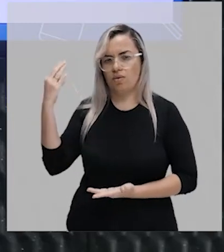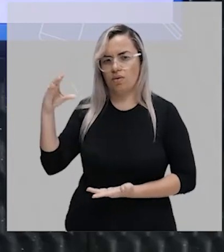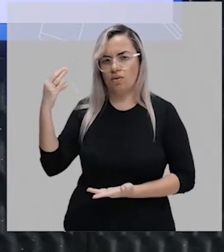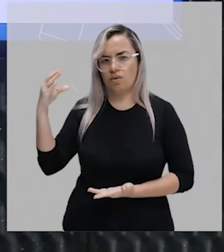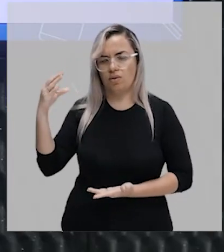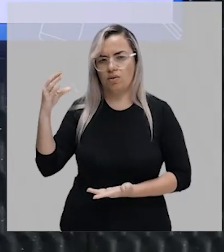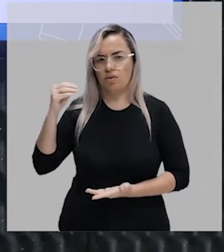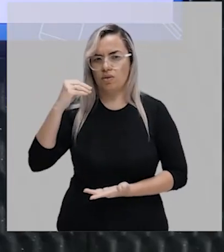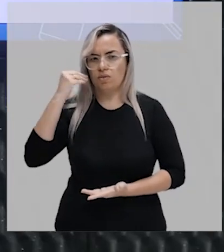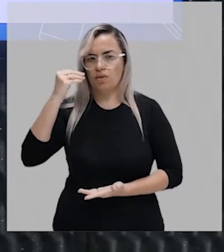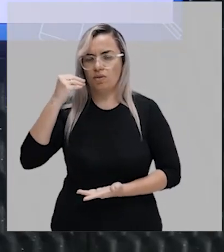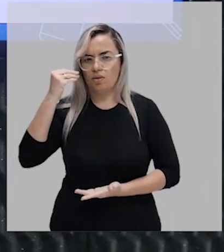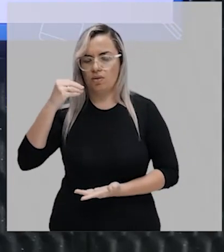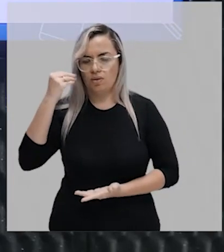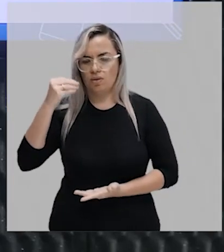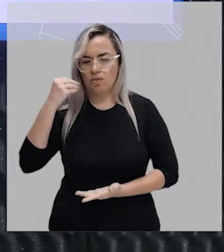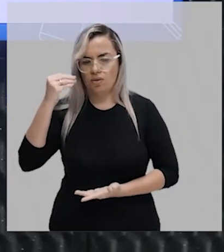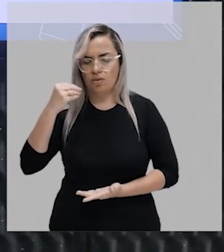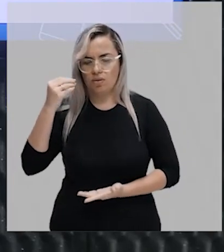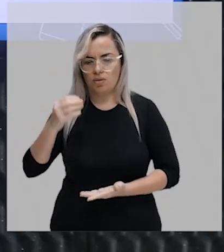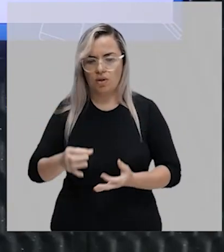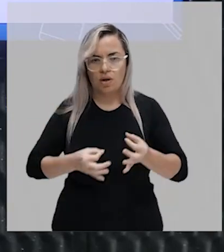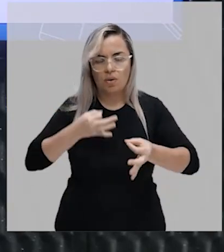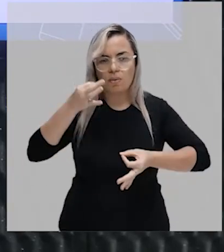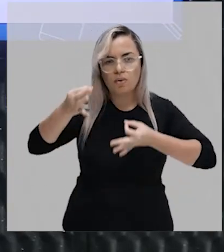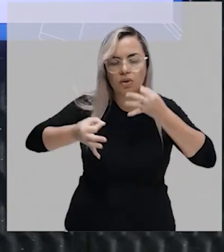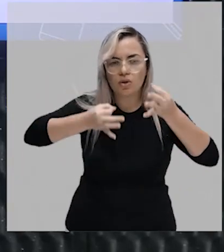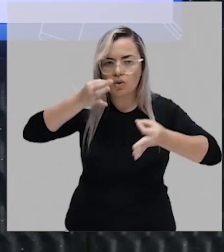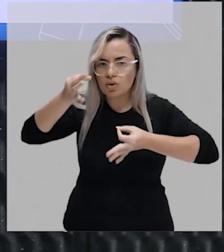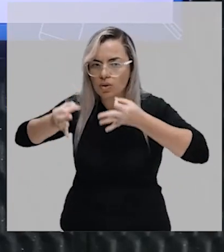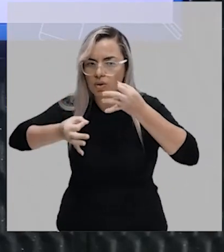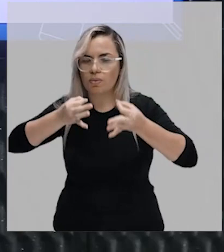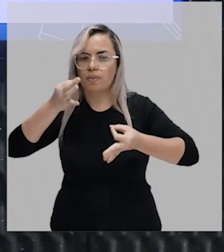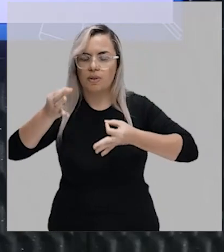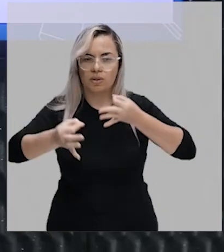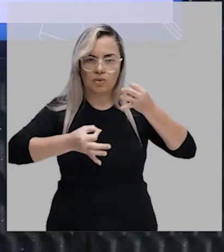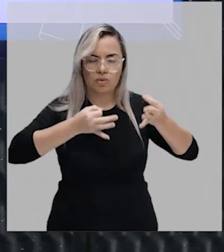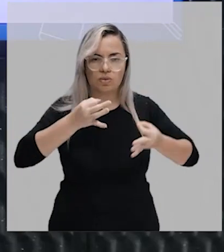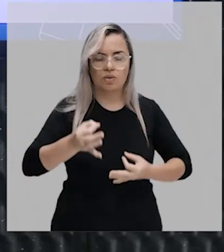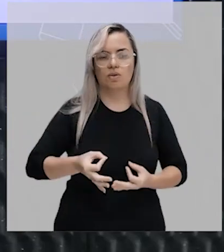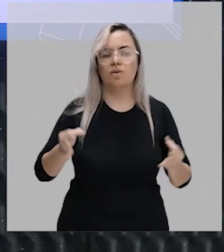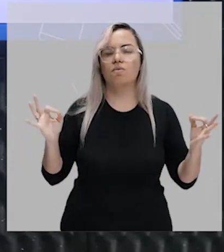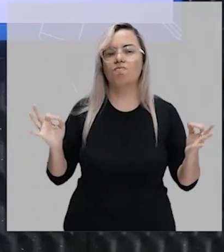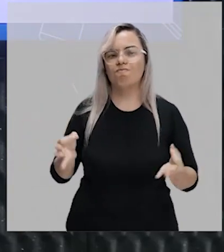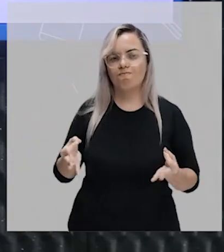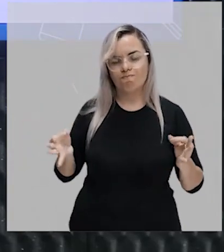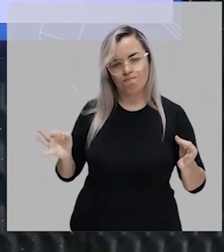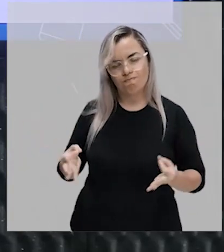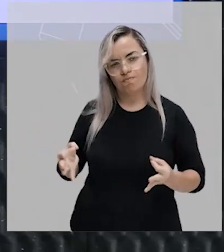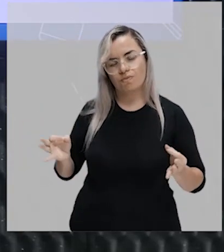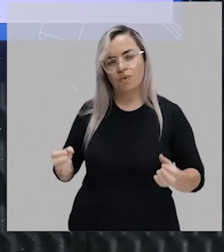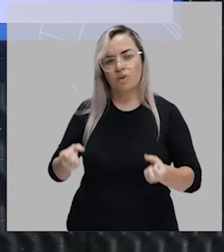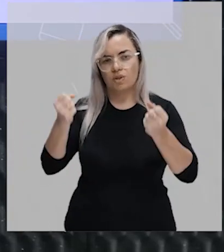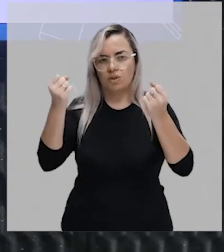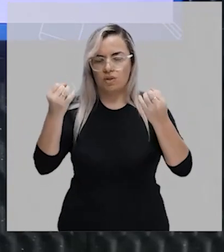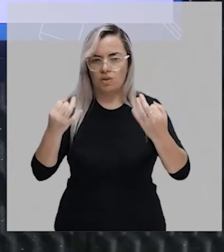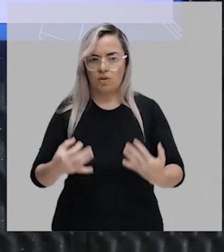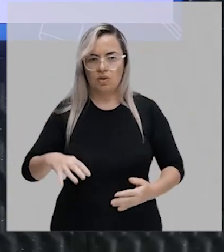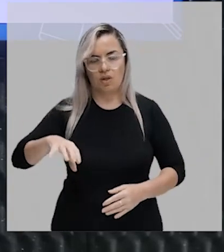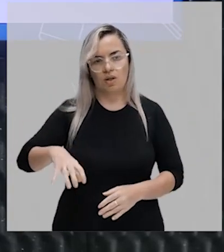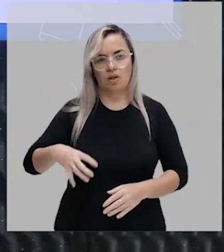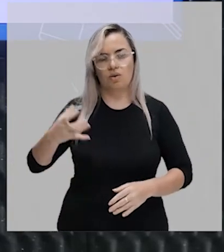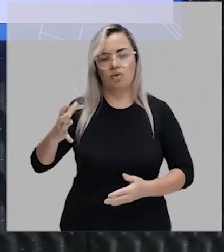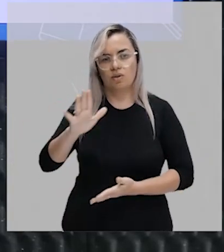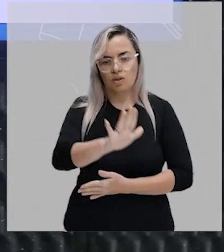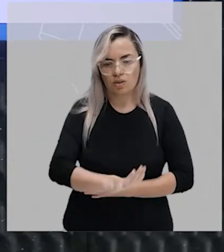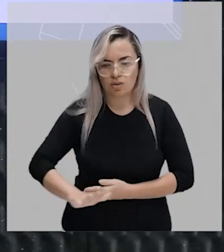como provar ela. Ela traz argumentos contundentes sobre a explicação de um determinado fato que ocorre na